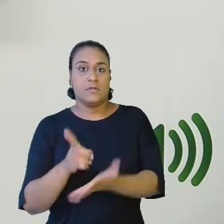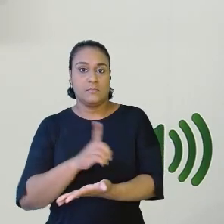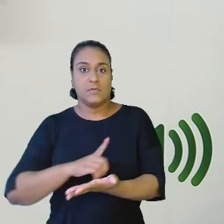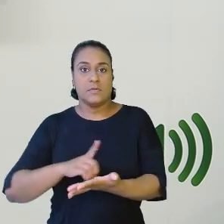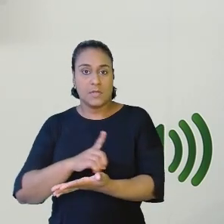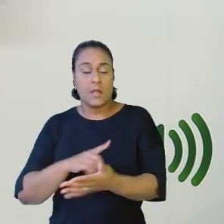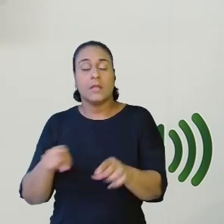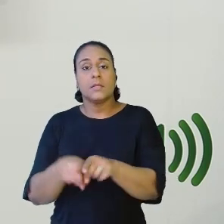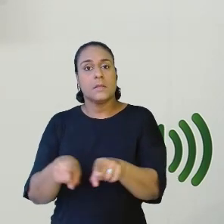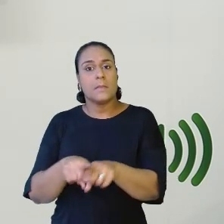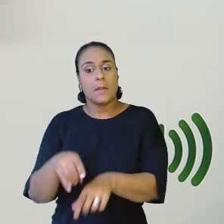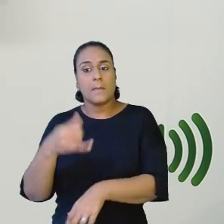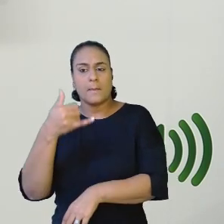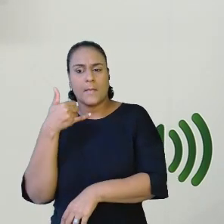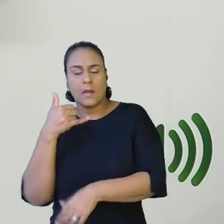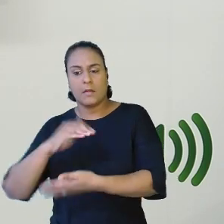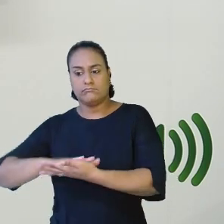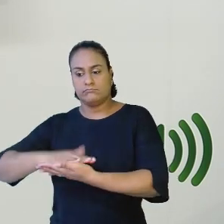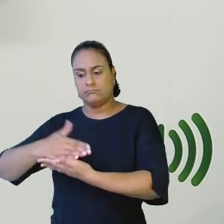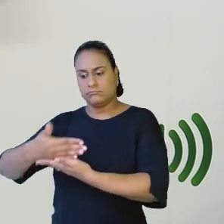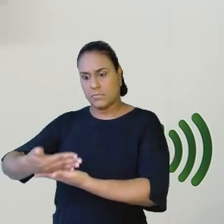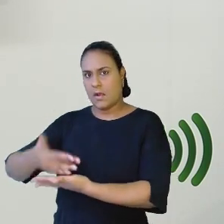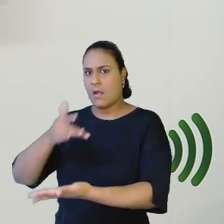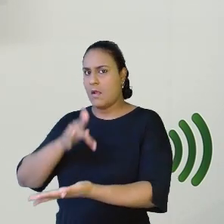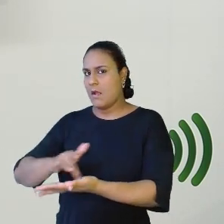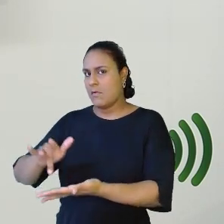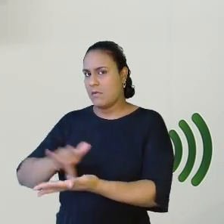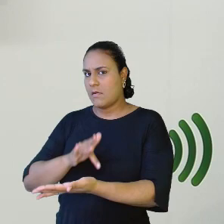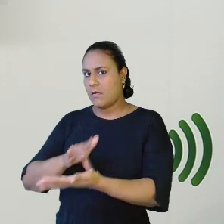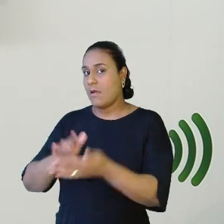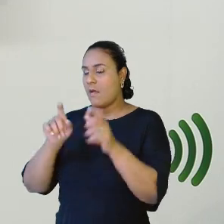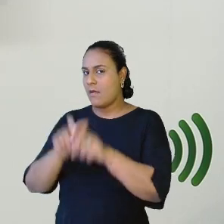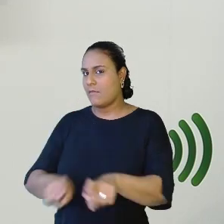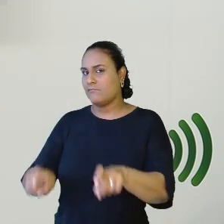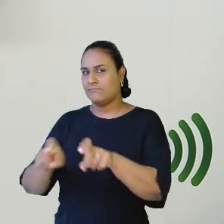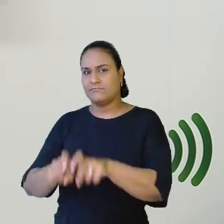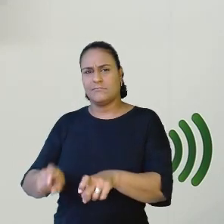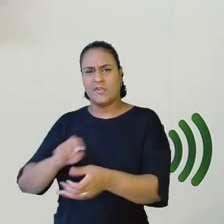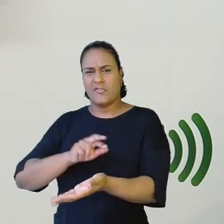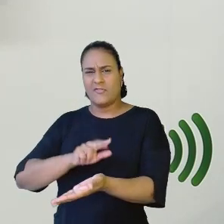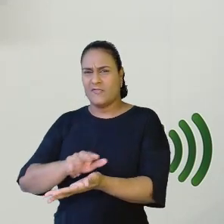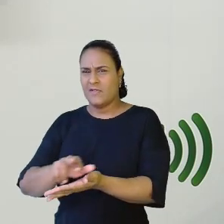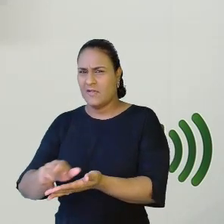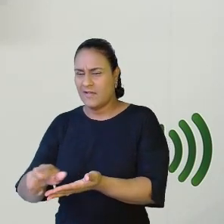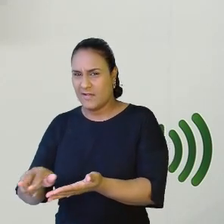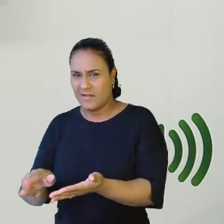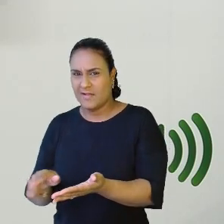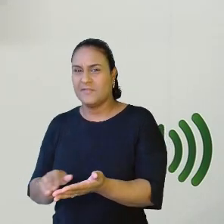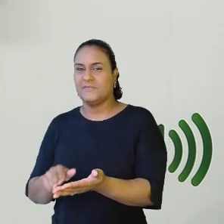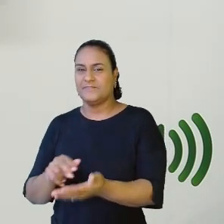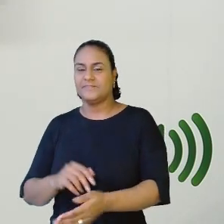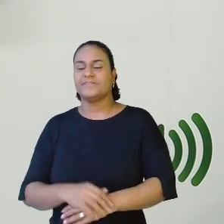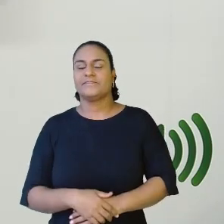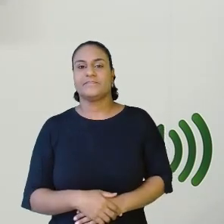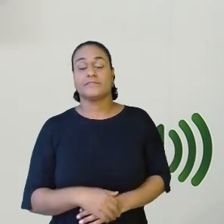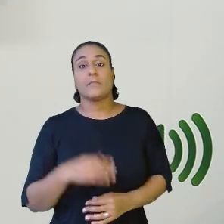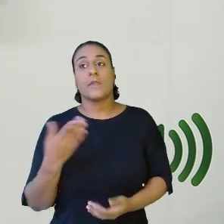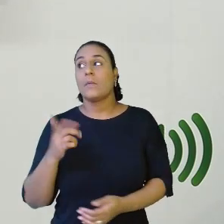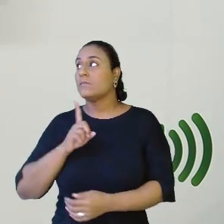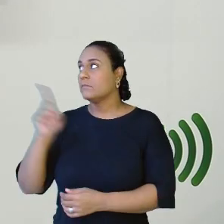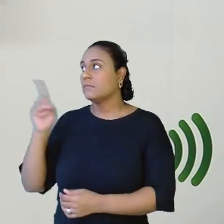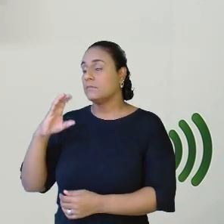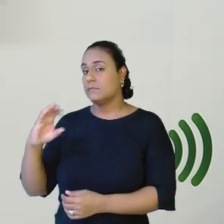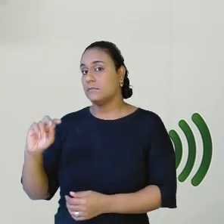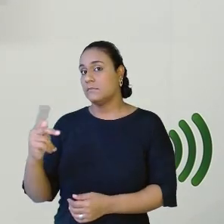vamos dizer assim. Pode ser no notebook, no computador, no celular e em vários apoios, vários suportes. O chat é